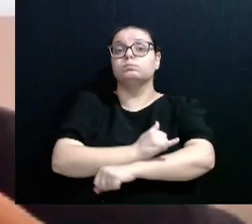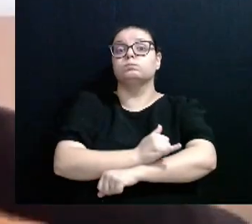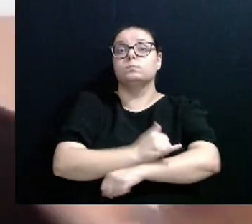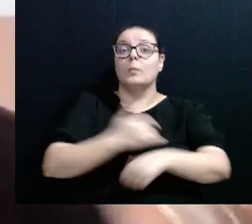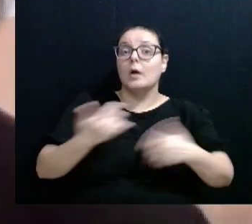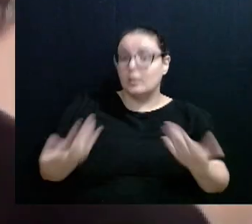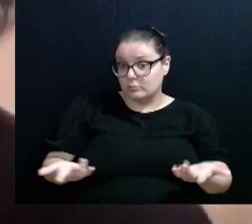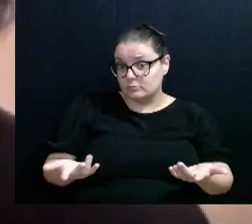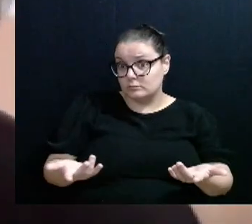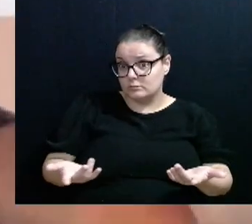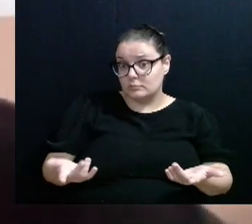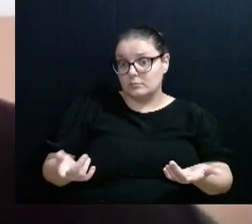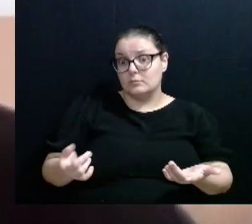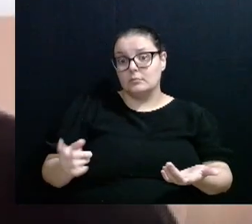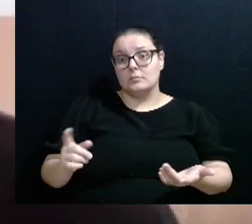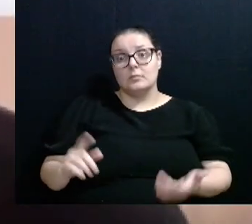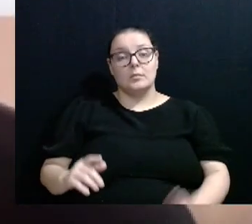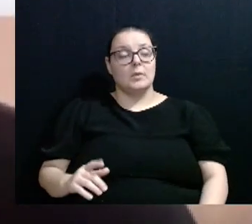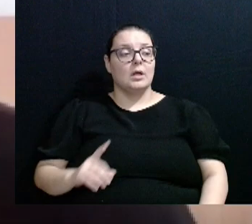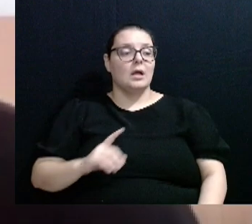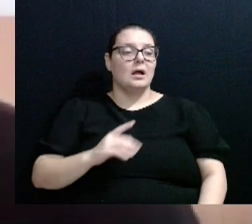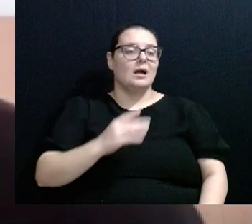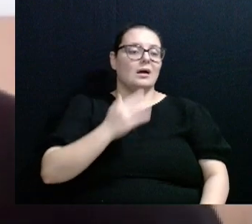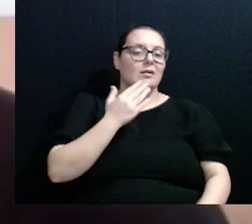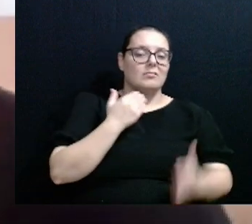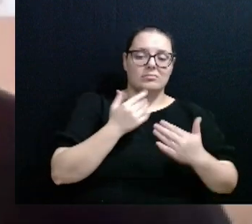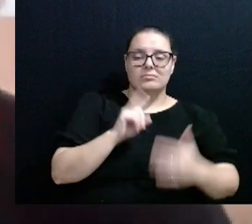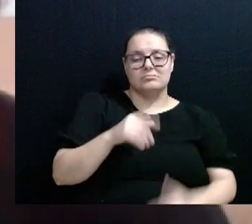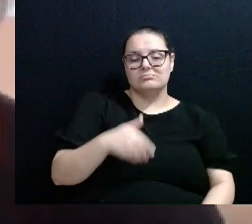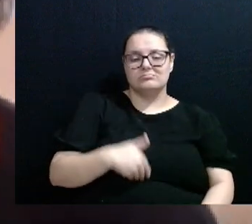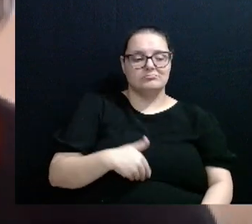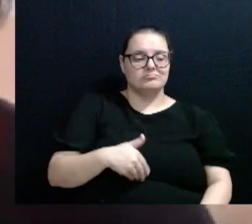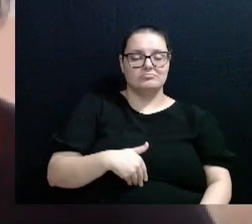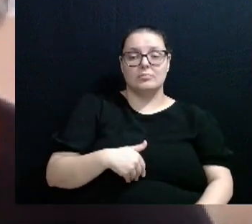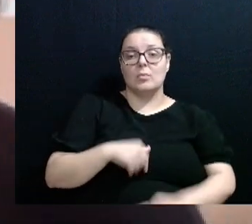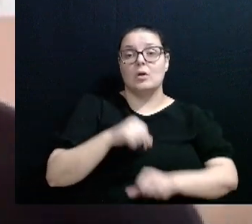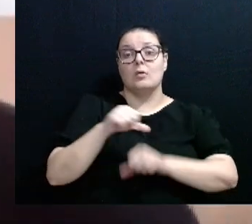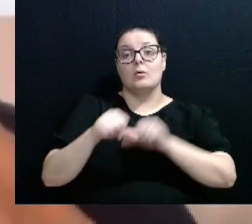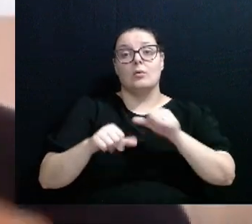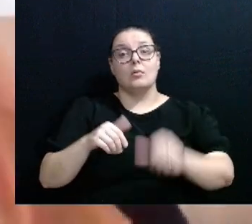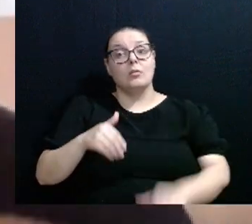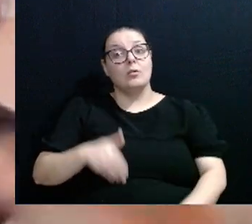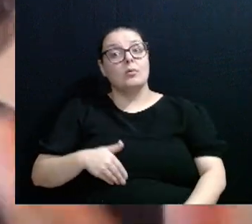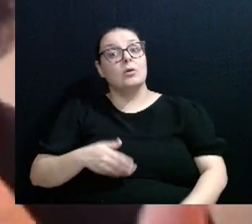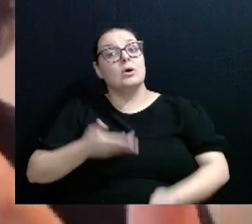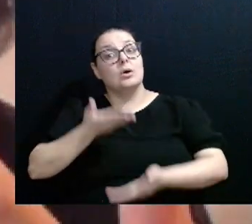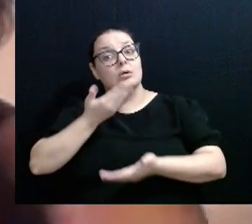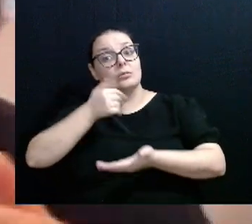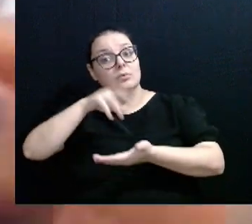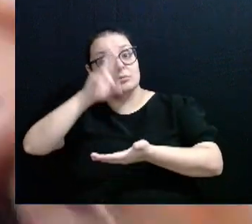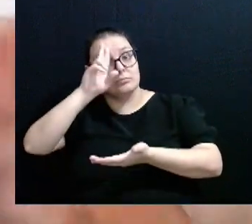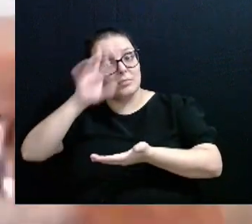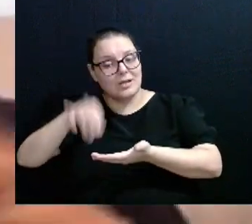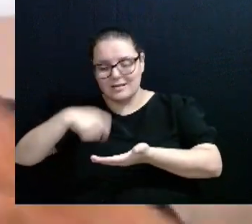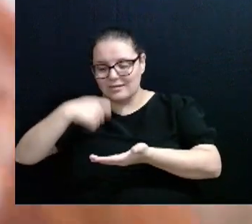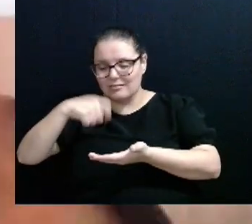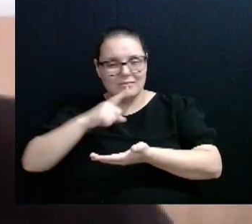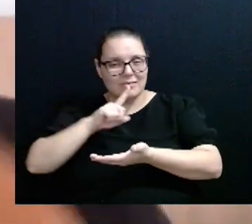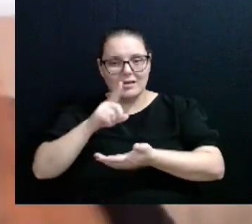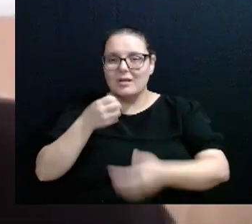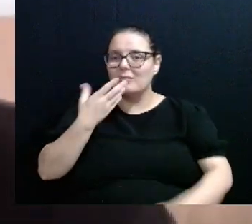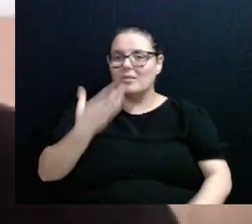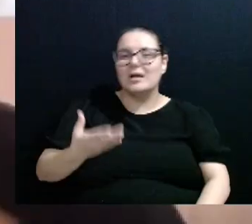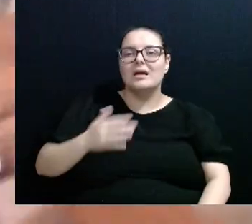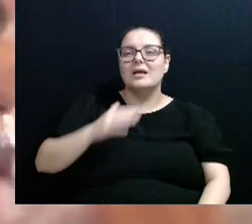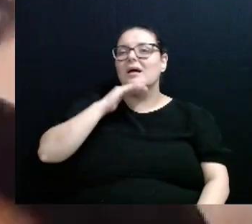você vai comer, você não está com fome, mas isso vai alterar a fome do almoço, então você não vai almoçar muito bem, e a tarde inteira você